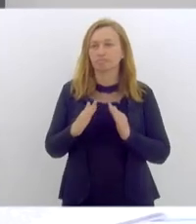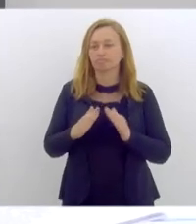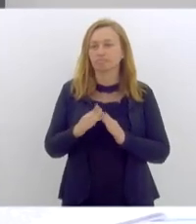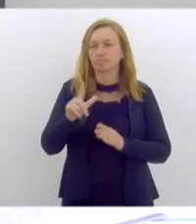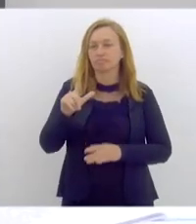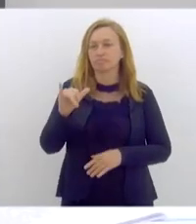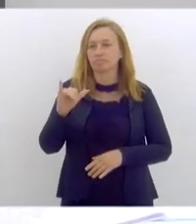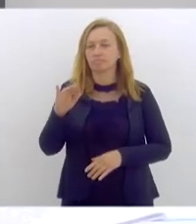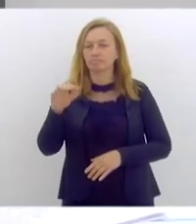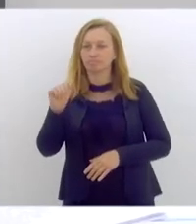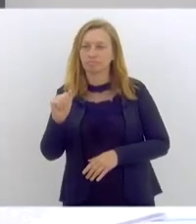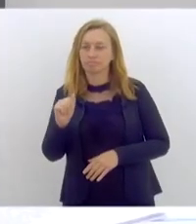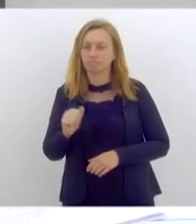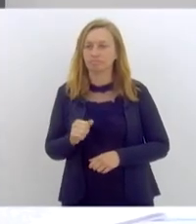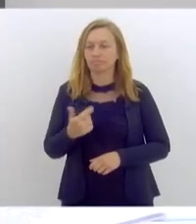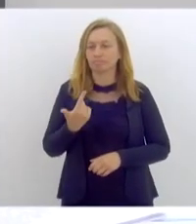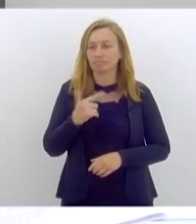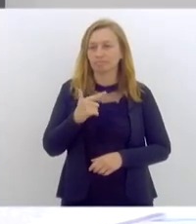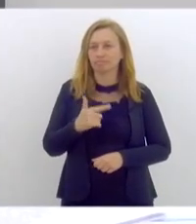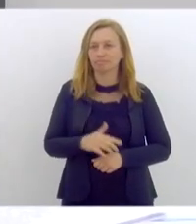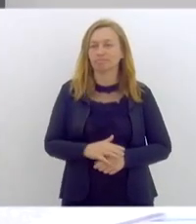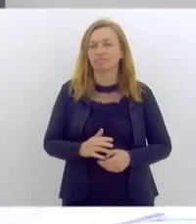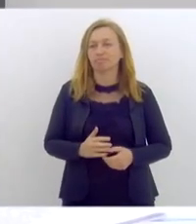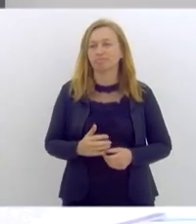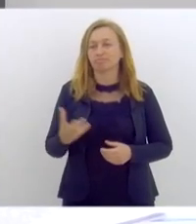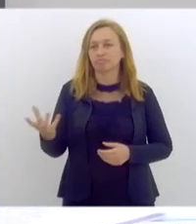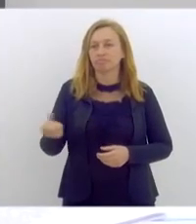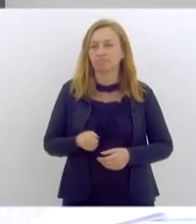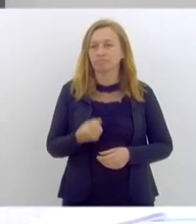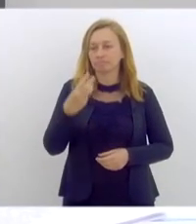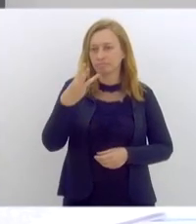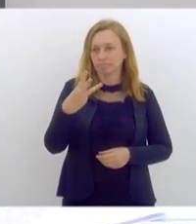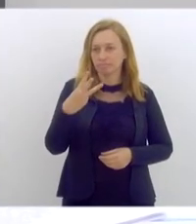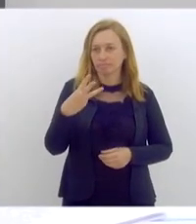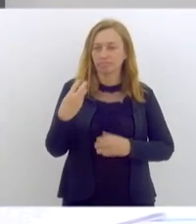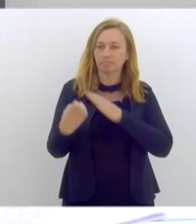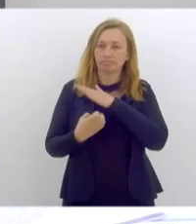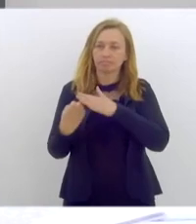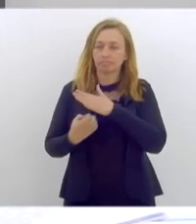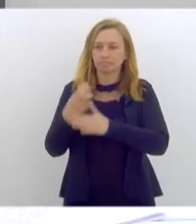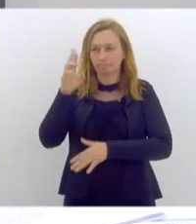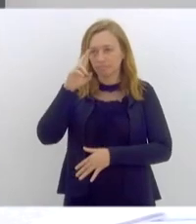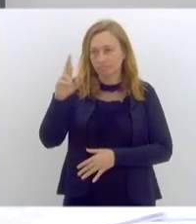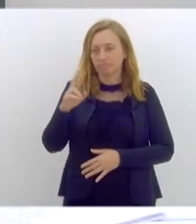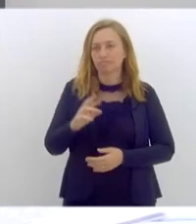eu recebi três empresários americanos